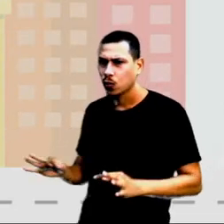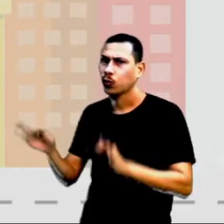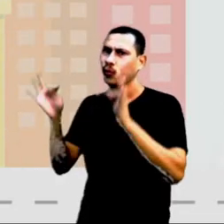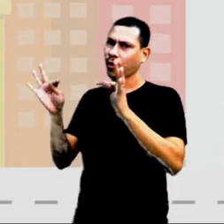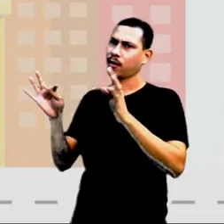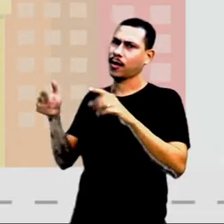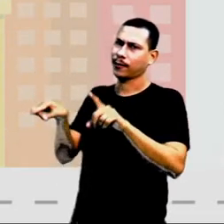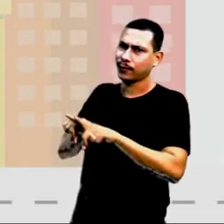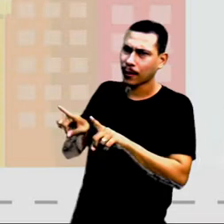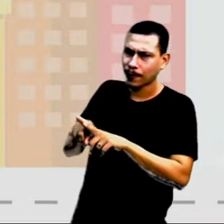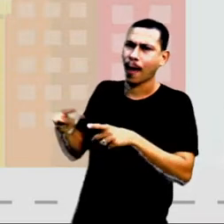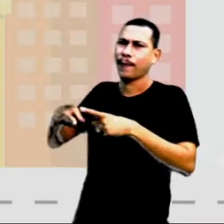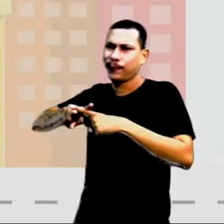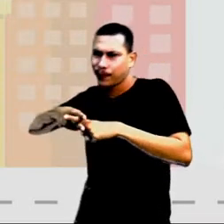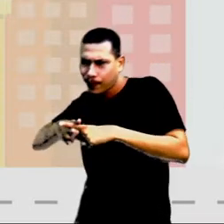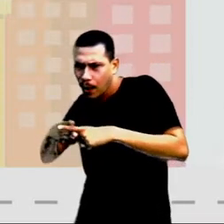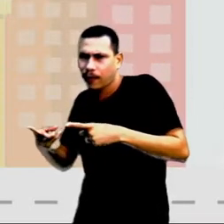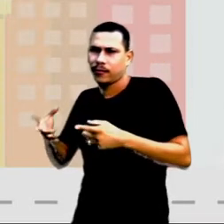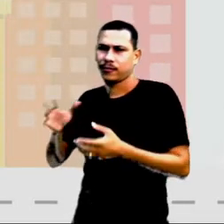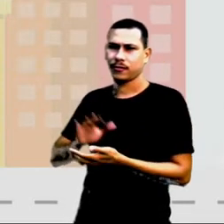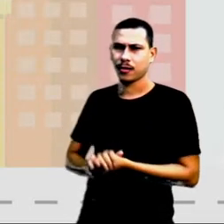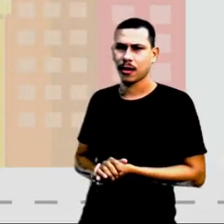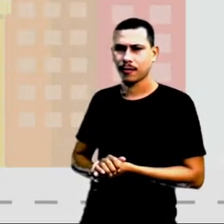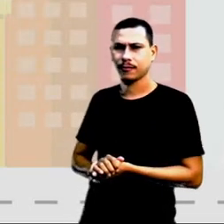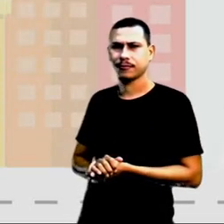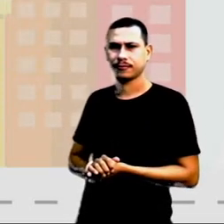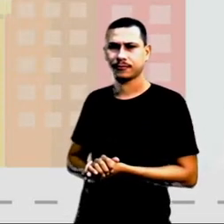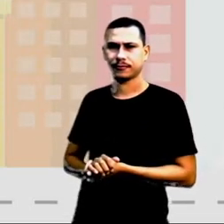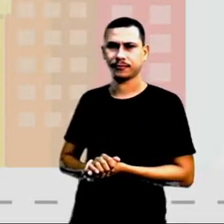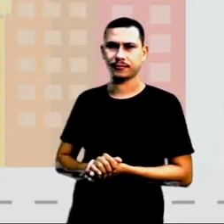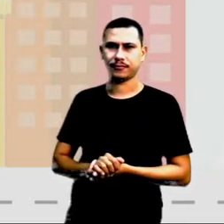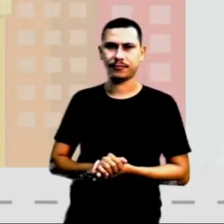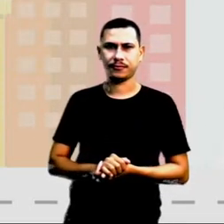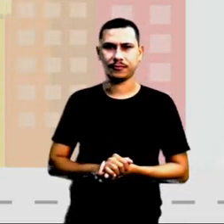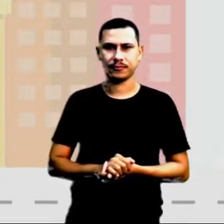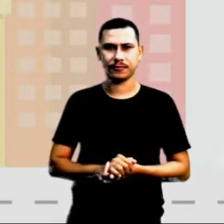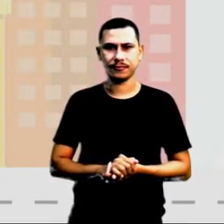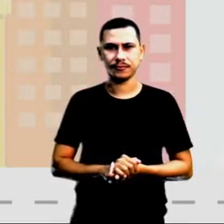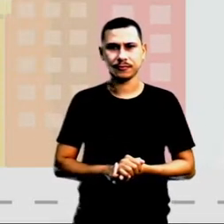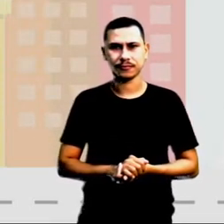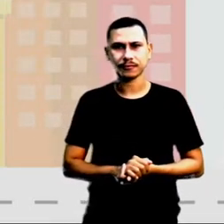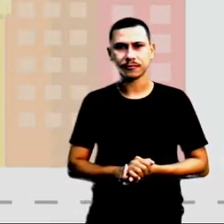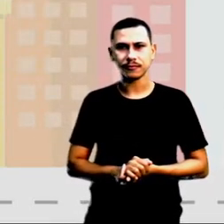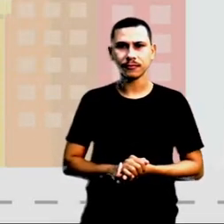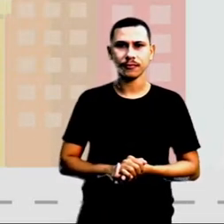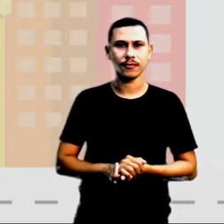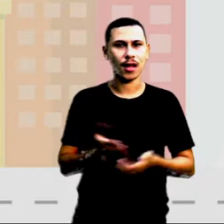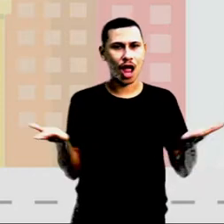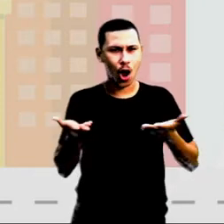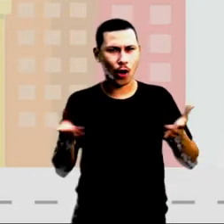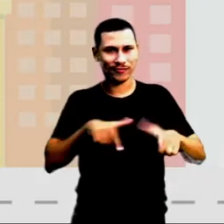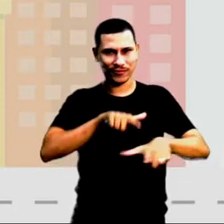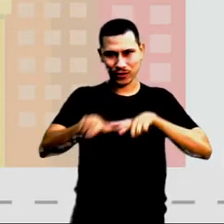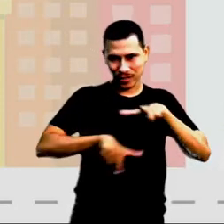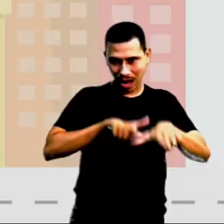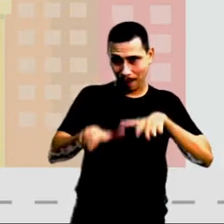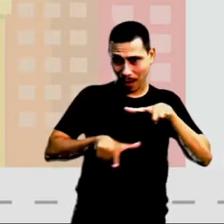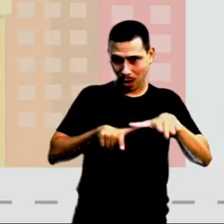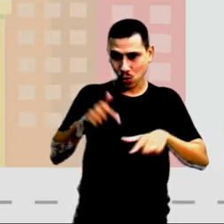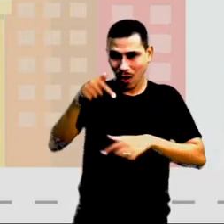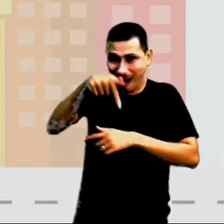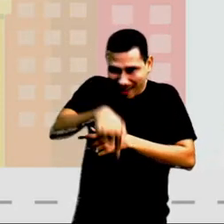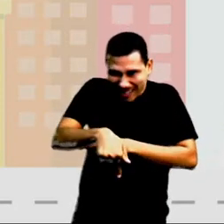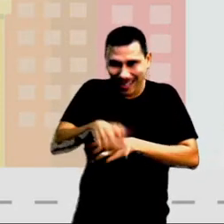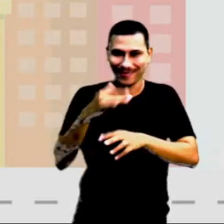comprar novas tecnologias para aumentar a produção. E veja agora o trabalho em